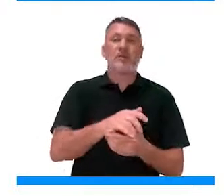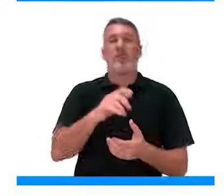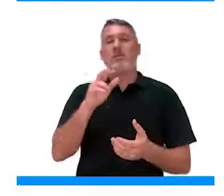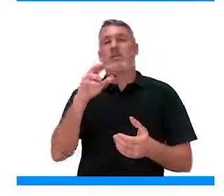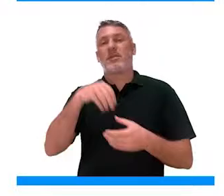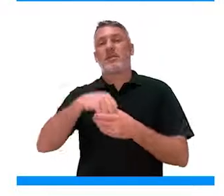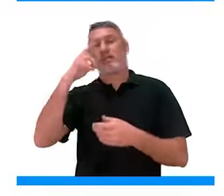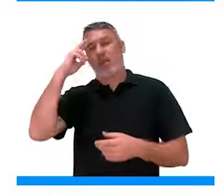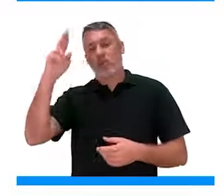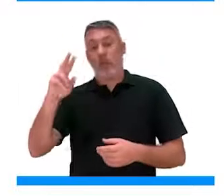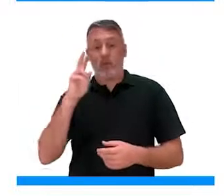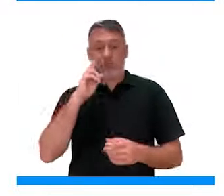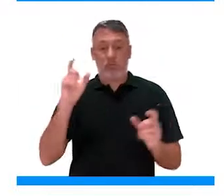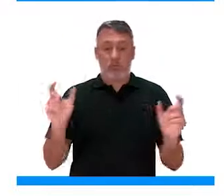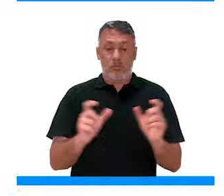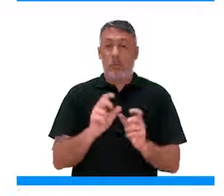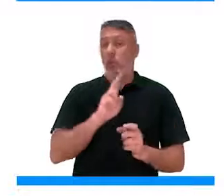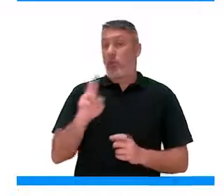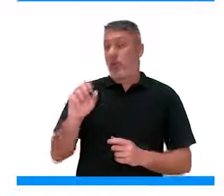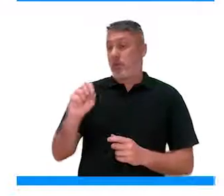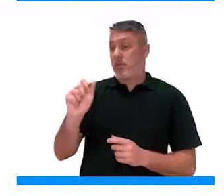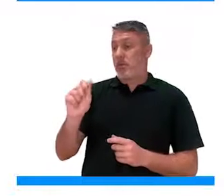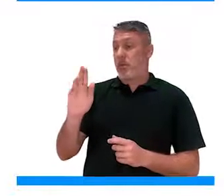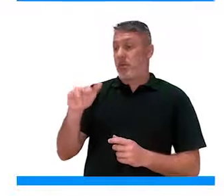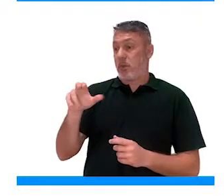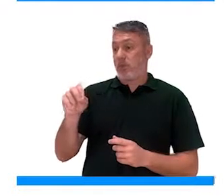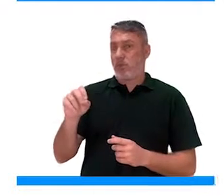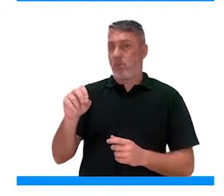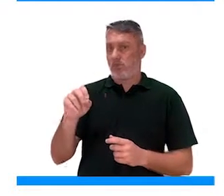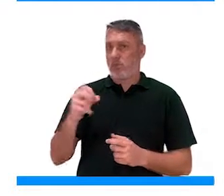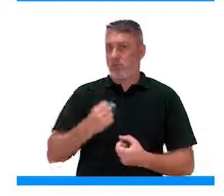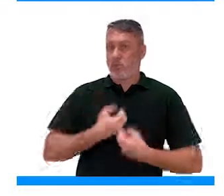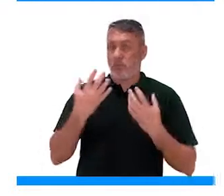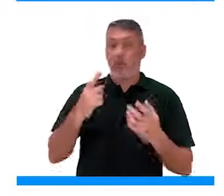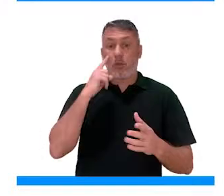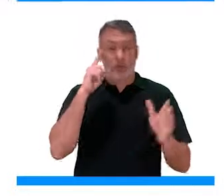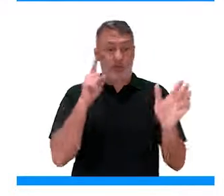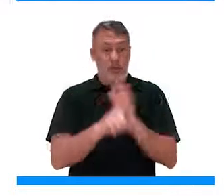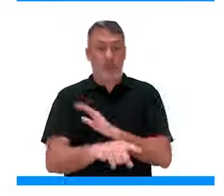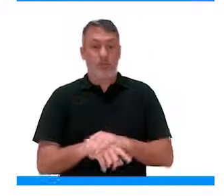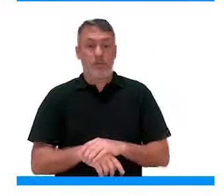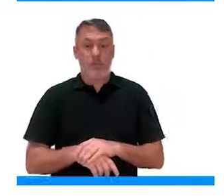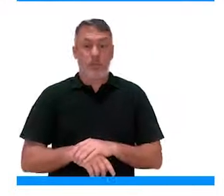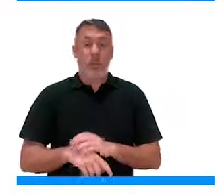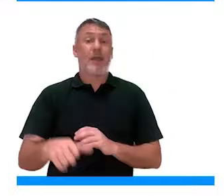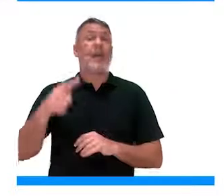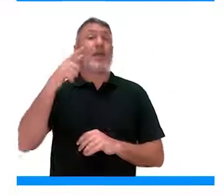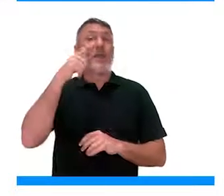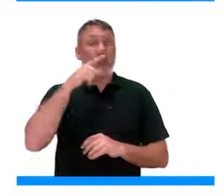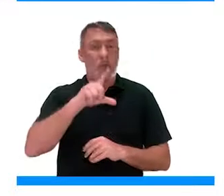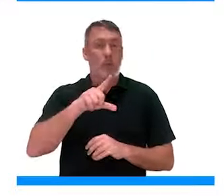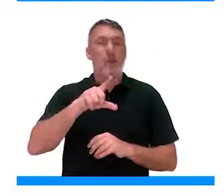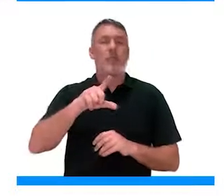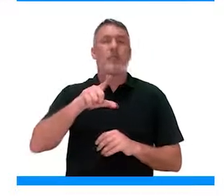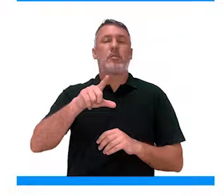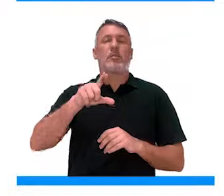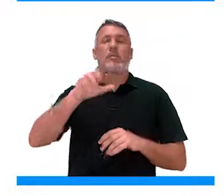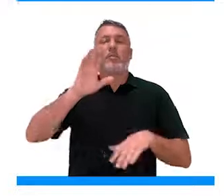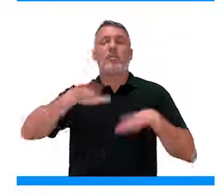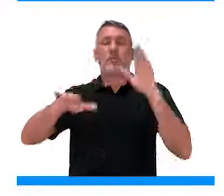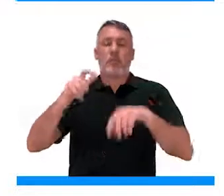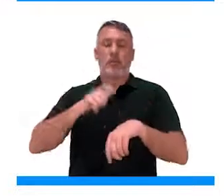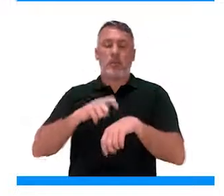de apresentar sua mulher. Fernando Sabino. Vamos para o enunciado. A língua varia no tempo, ó, tudo que a gente viu.